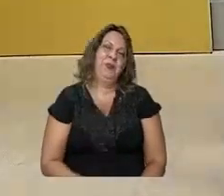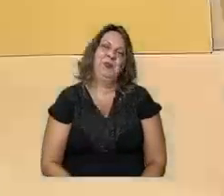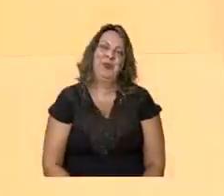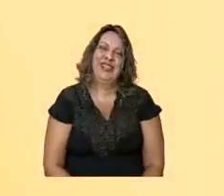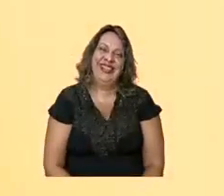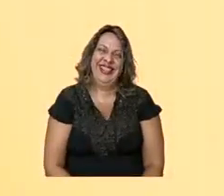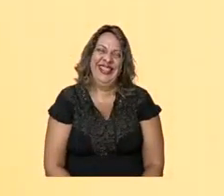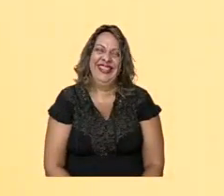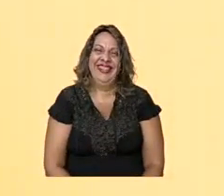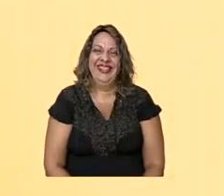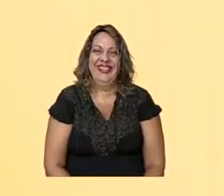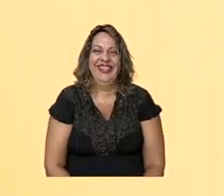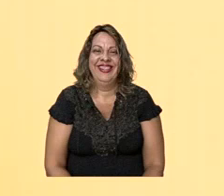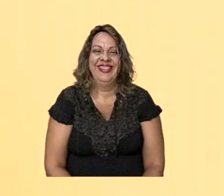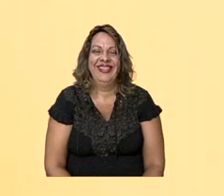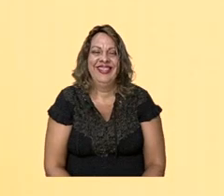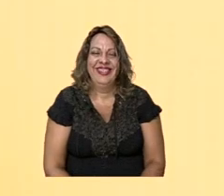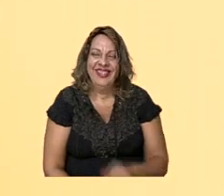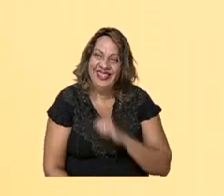Sergipe.